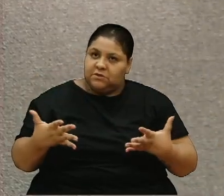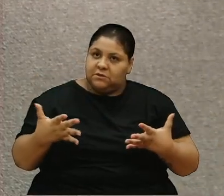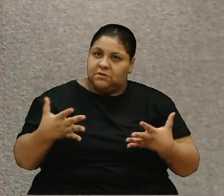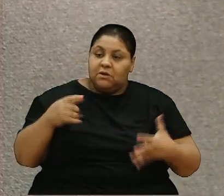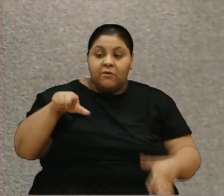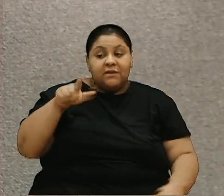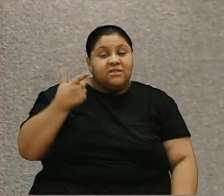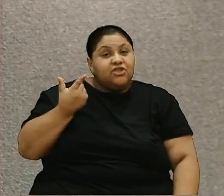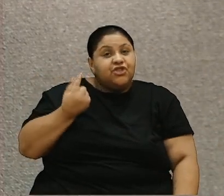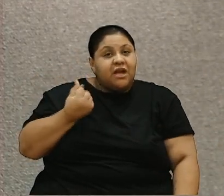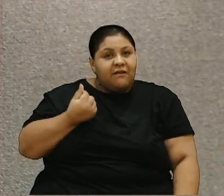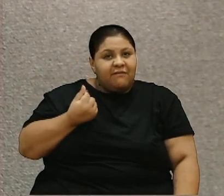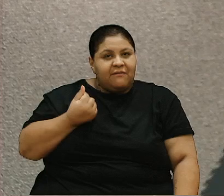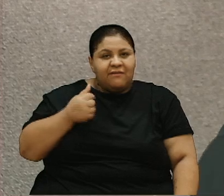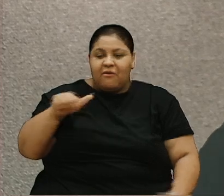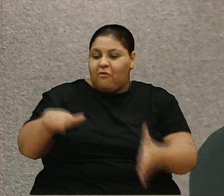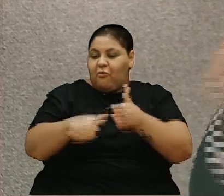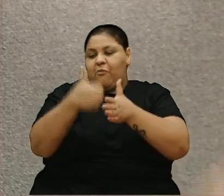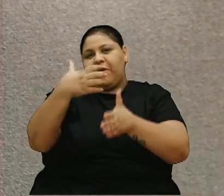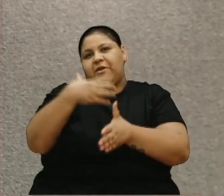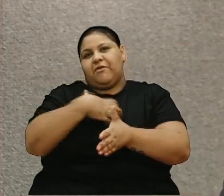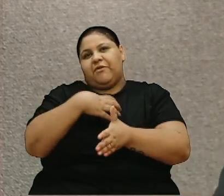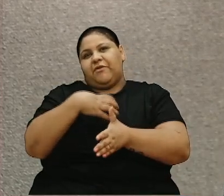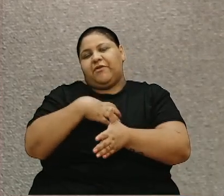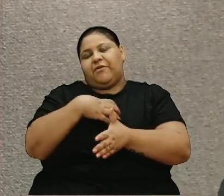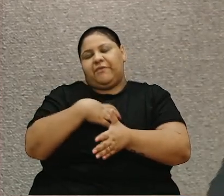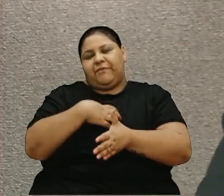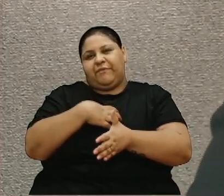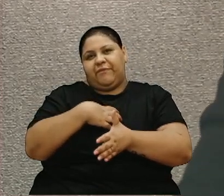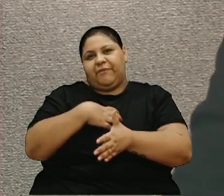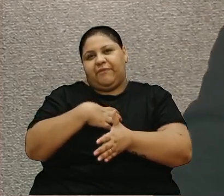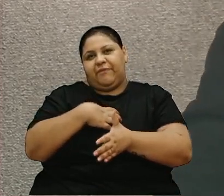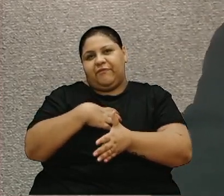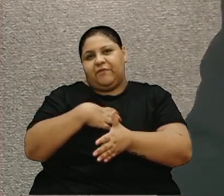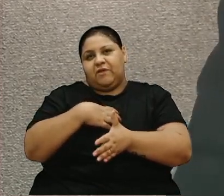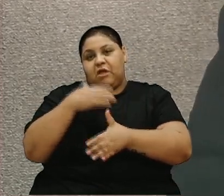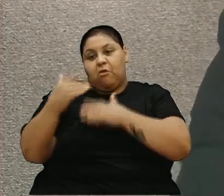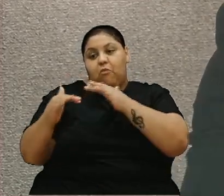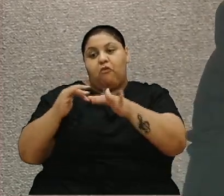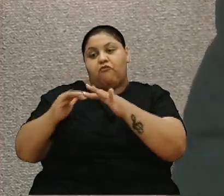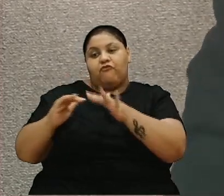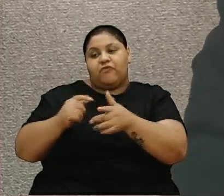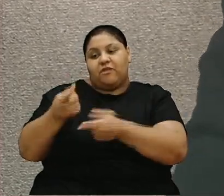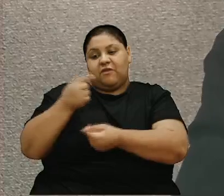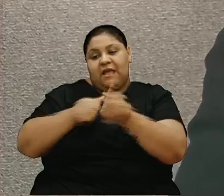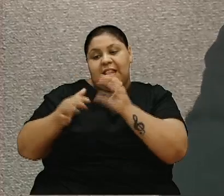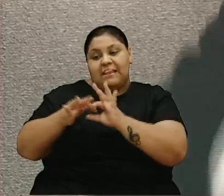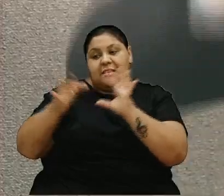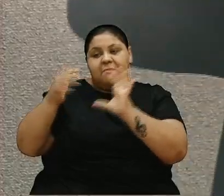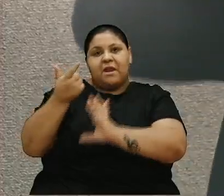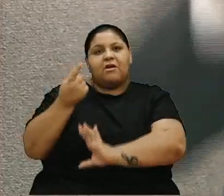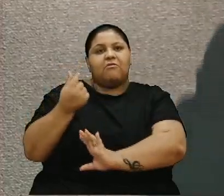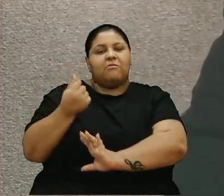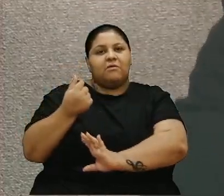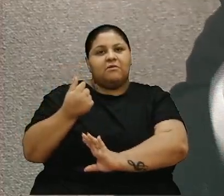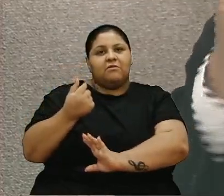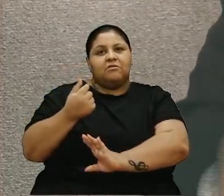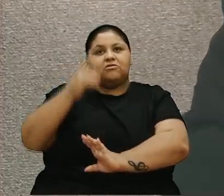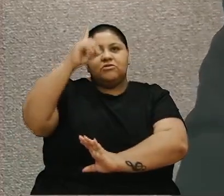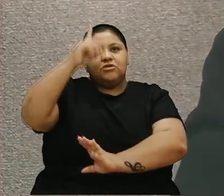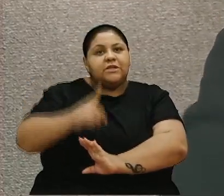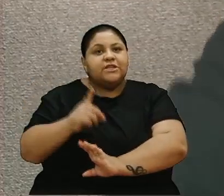dinheiro, a melhor forma de você aquecer a economia é você liberar o dinheiro, que é